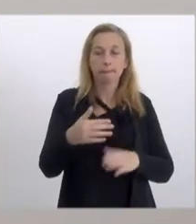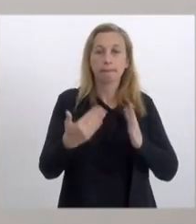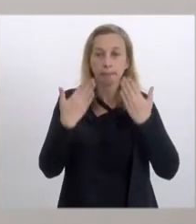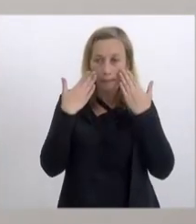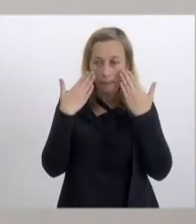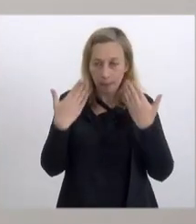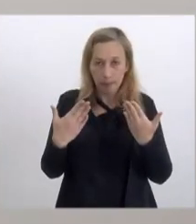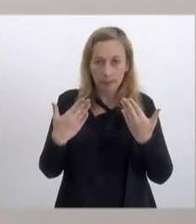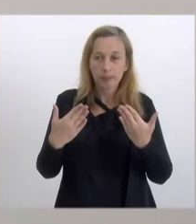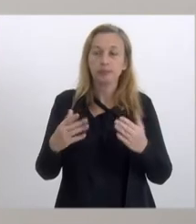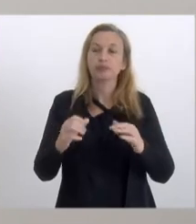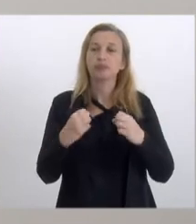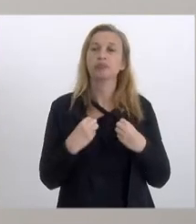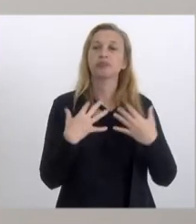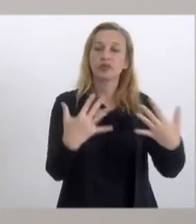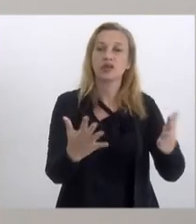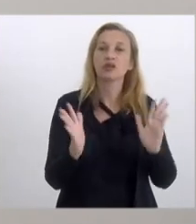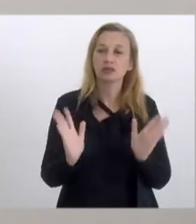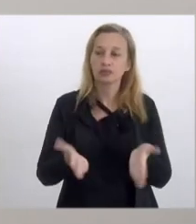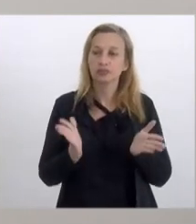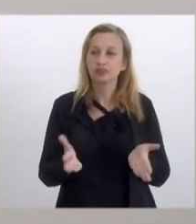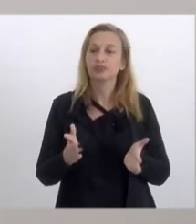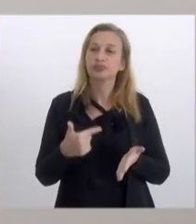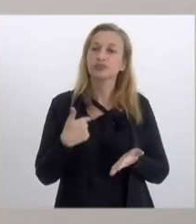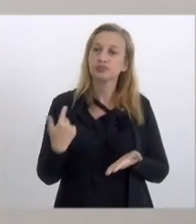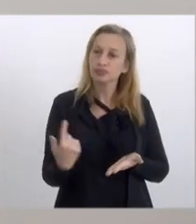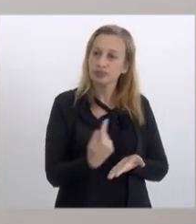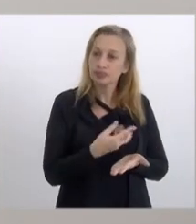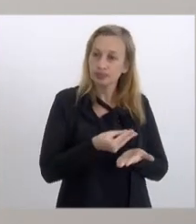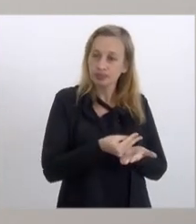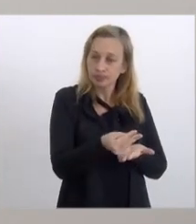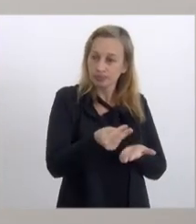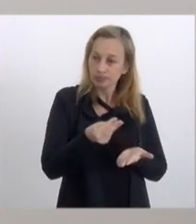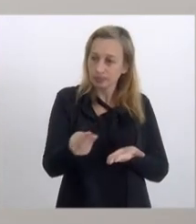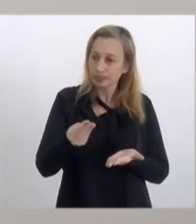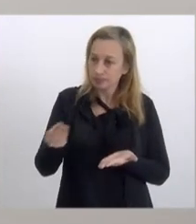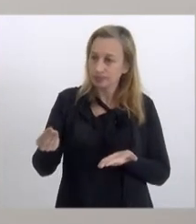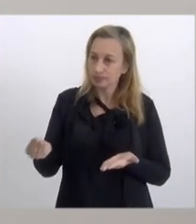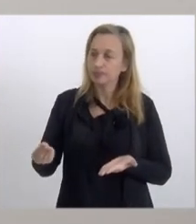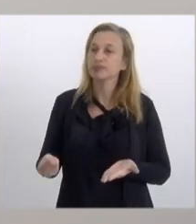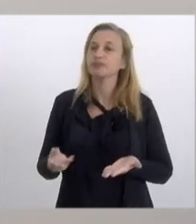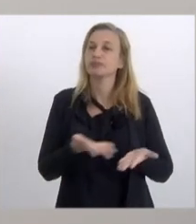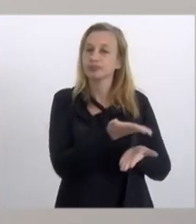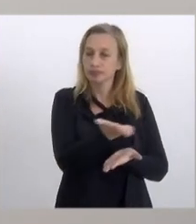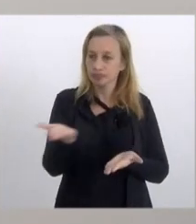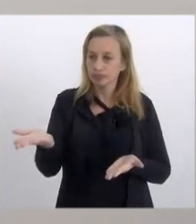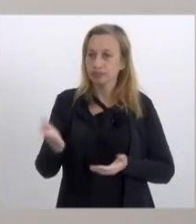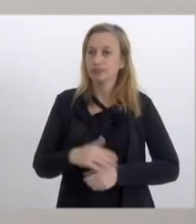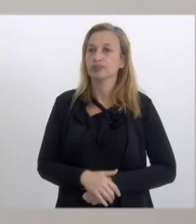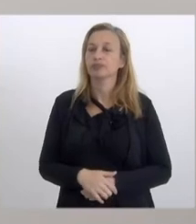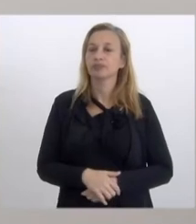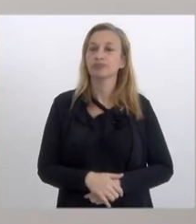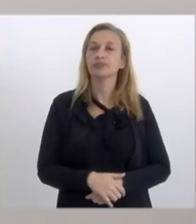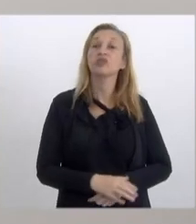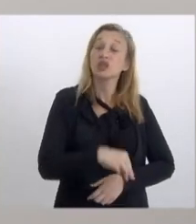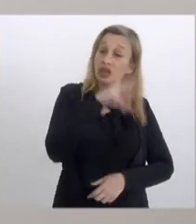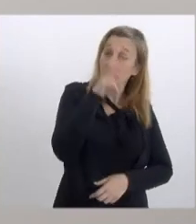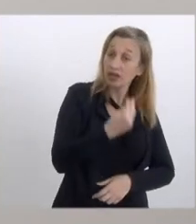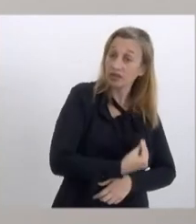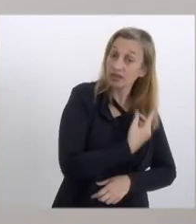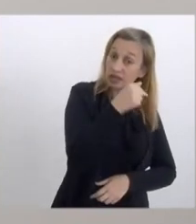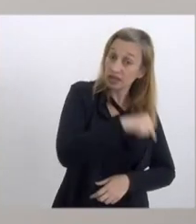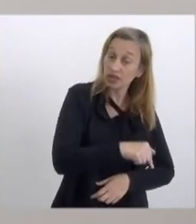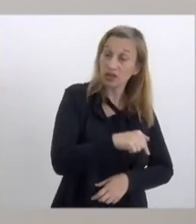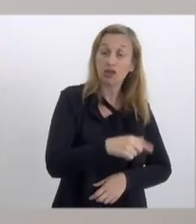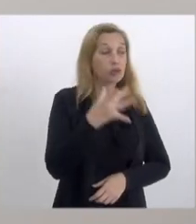na nossa audiência de hoje e estarei colocando através da nossa comissão à disposição de todos, tanto quem está aqui hoje de